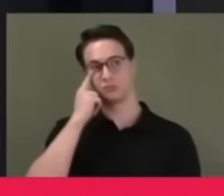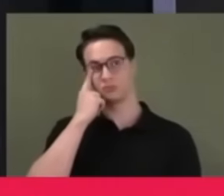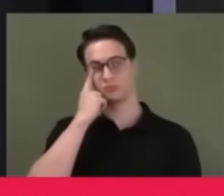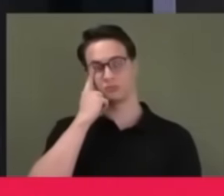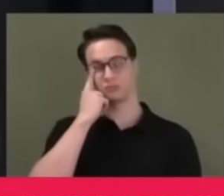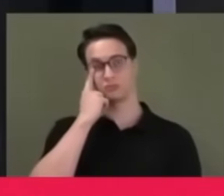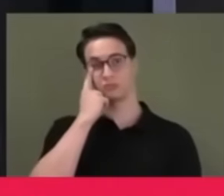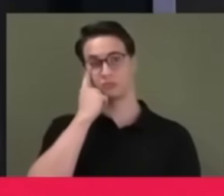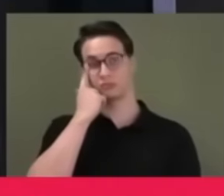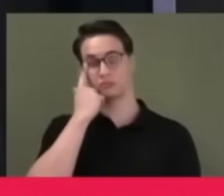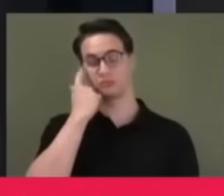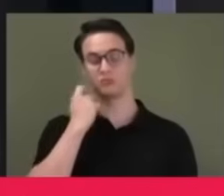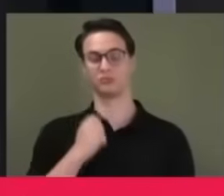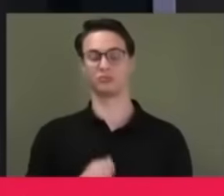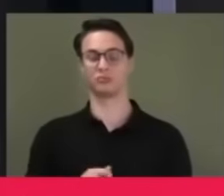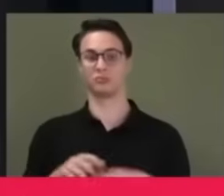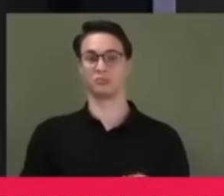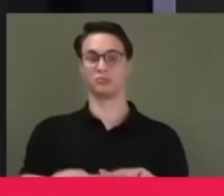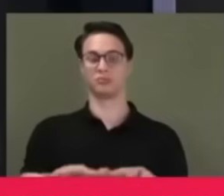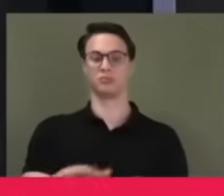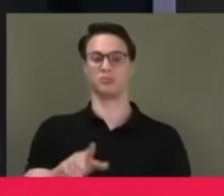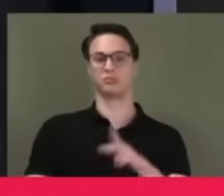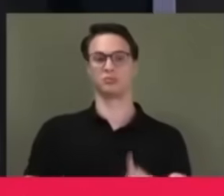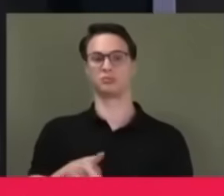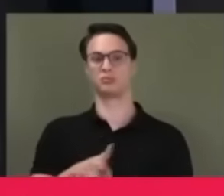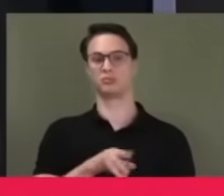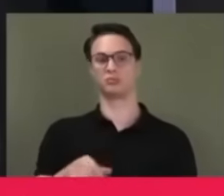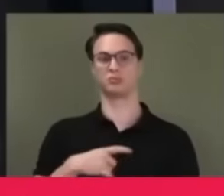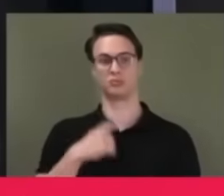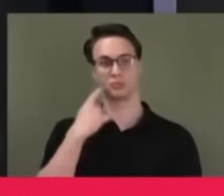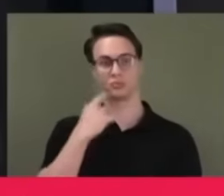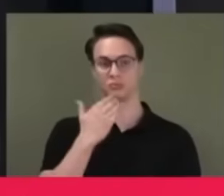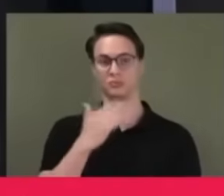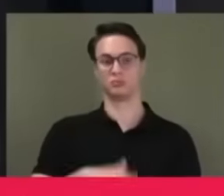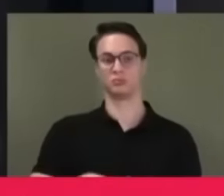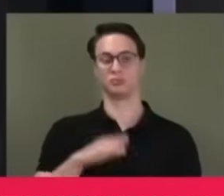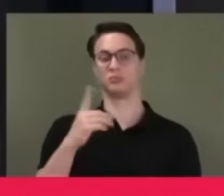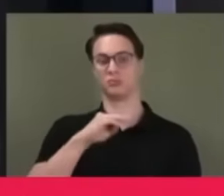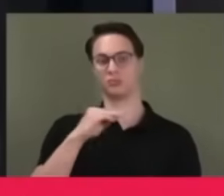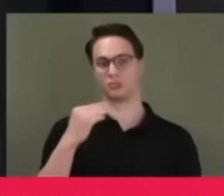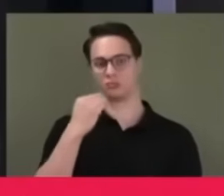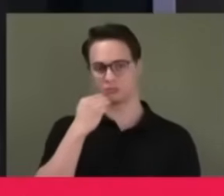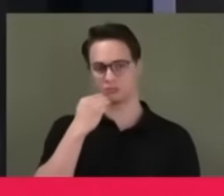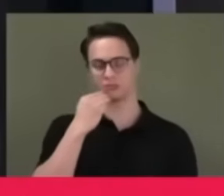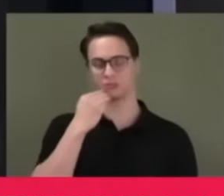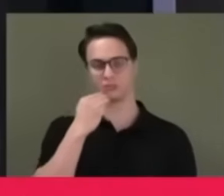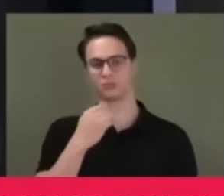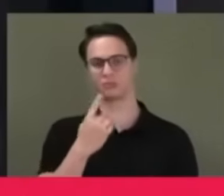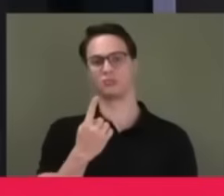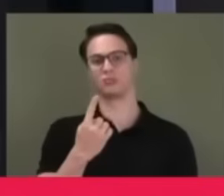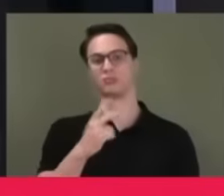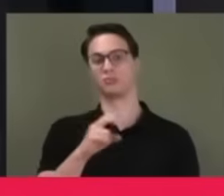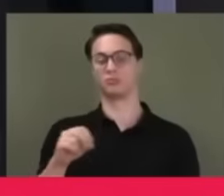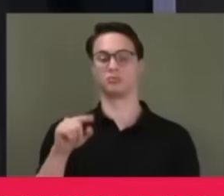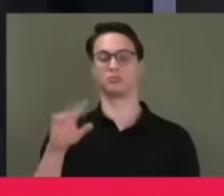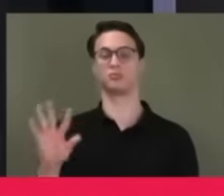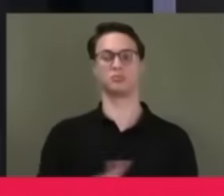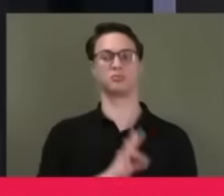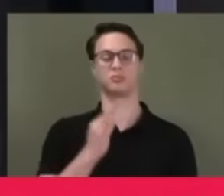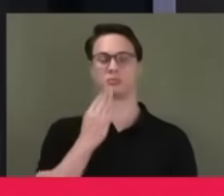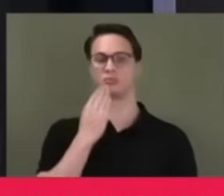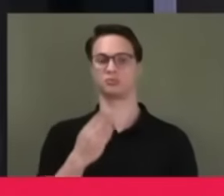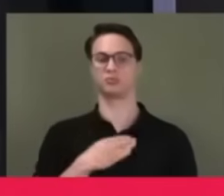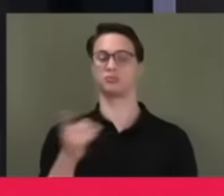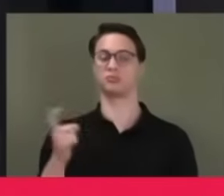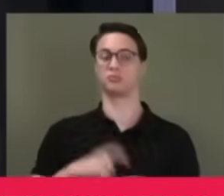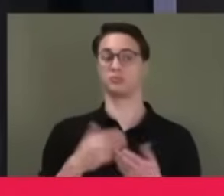que a manifestação popular que acompanhará esse pedido de mais de 1 milhão, já estamos quase 1,5 milhão de assinaturas, vai